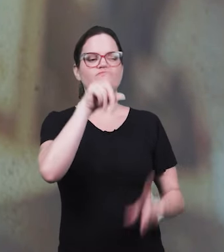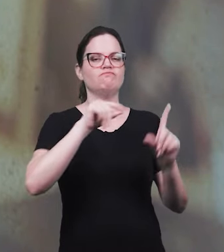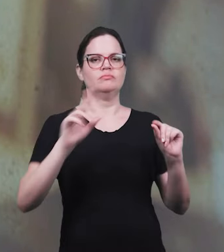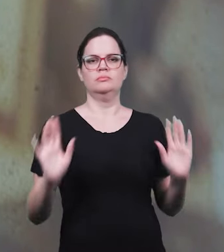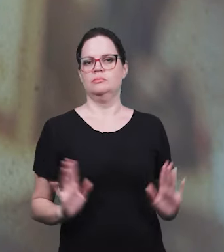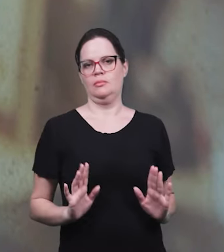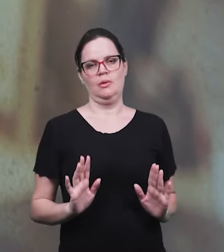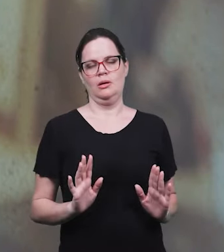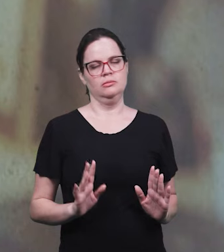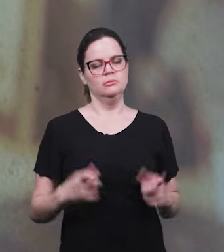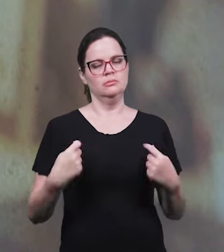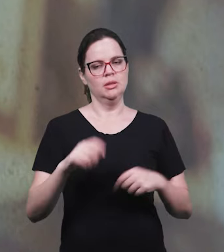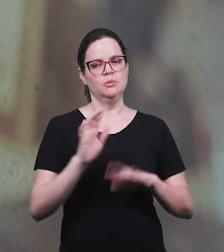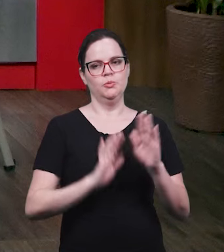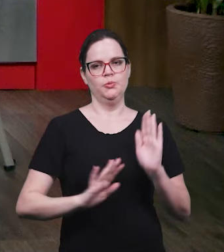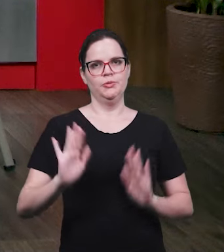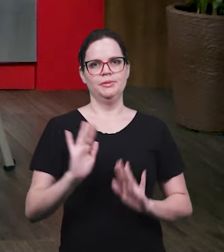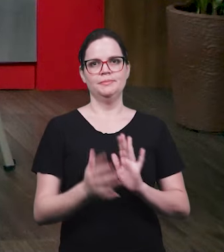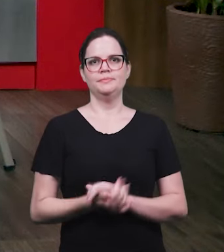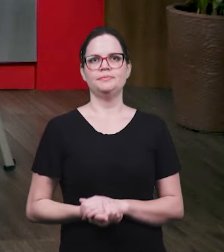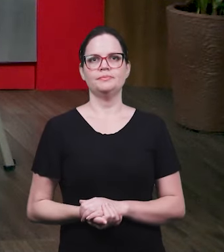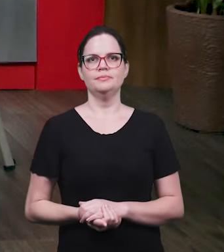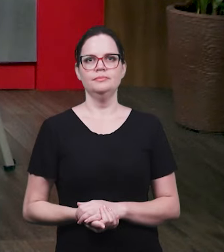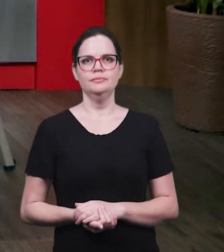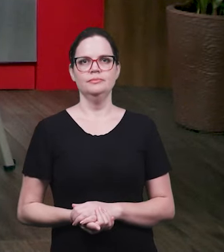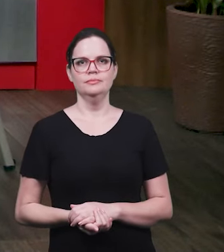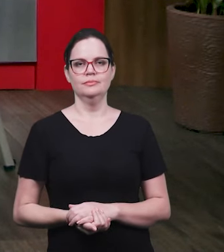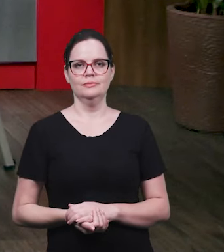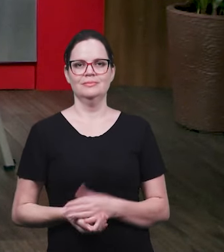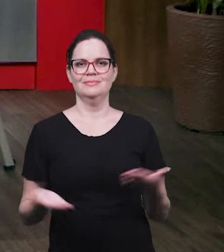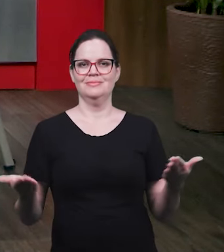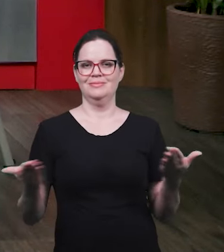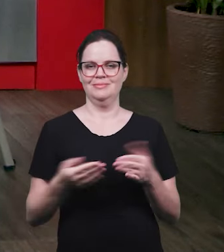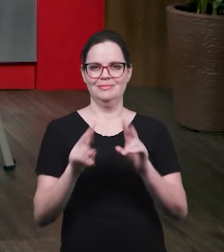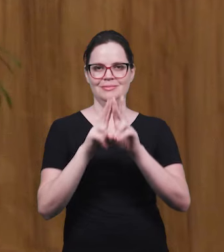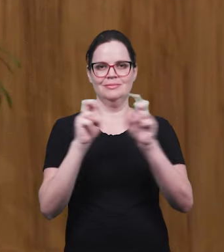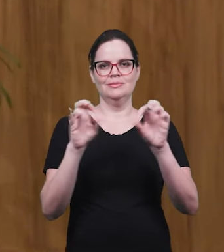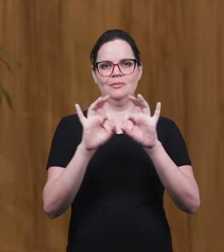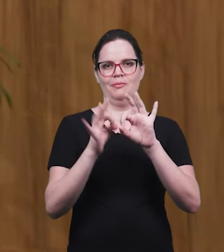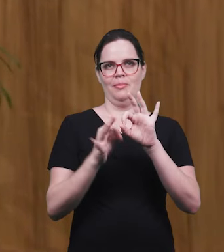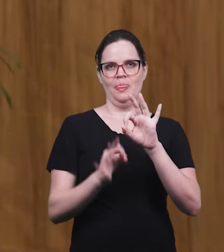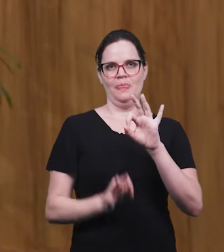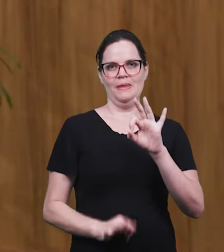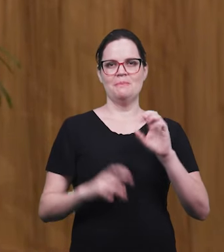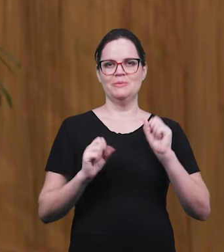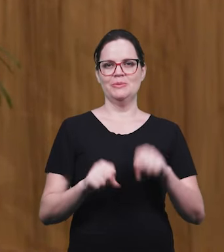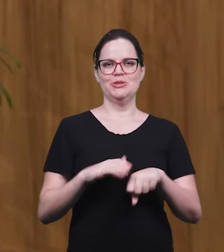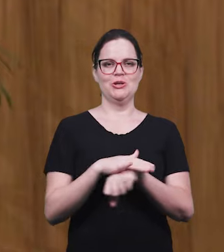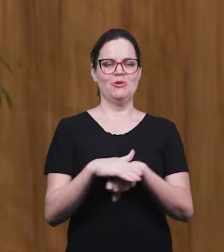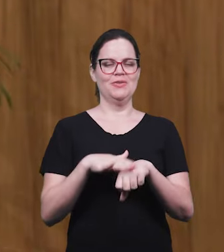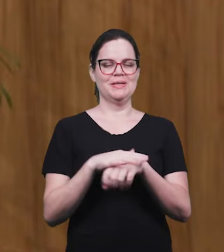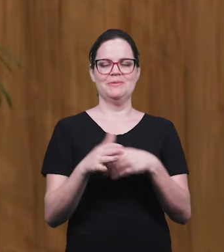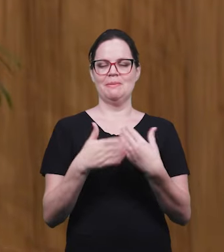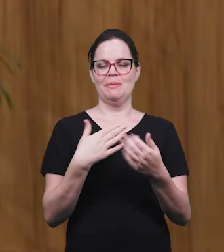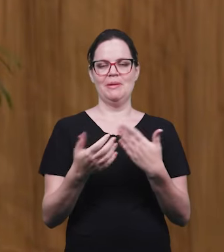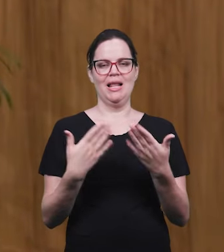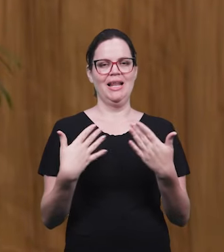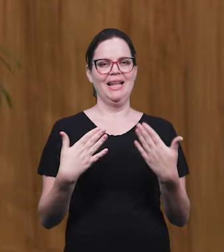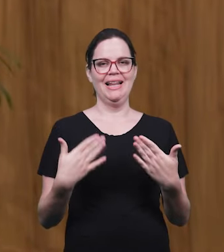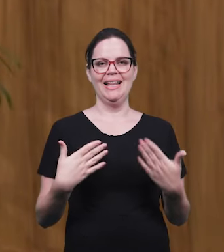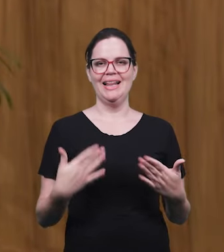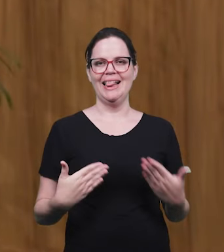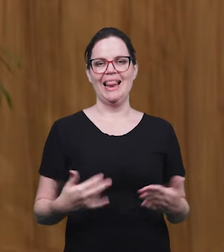não escolher também qualquer instituição. Doutor Zé, sem dúvida, é um tema muito amplo, muito vasto, que a gente poderia passar aqui, né? Sem